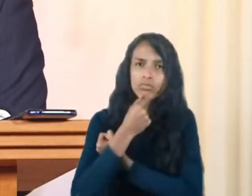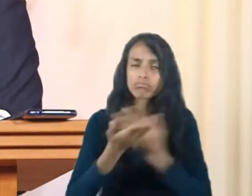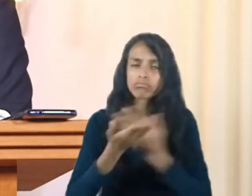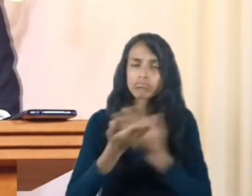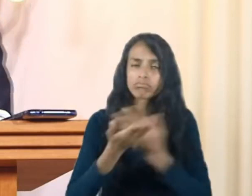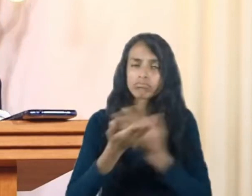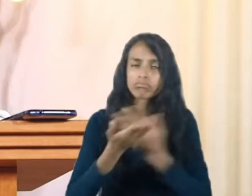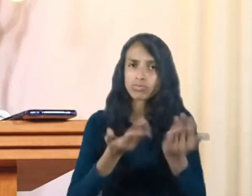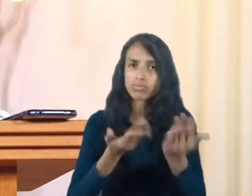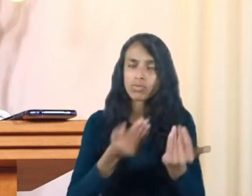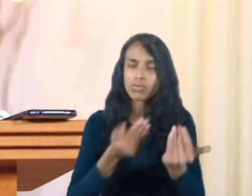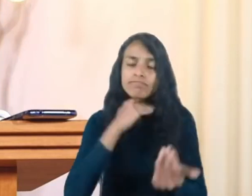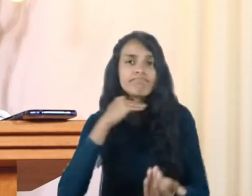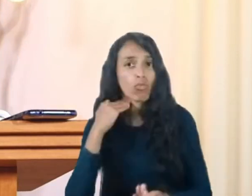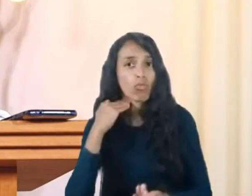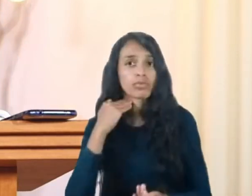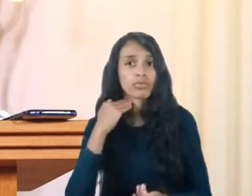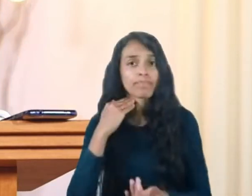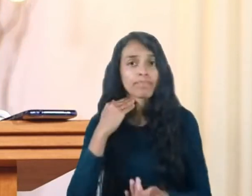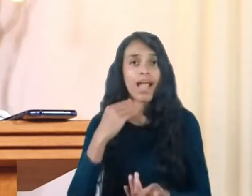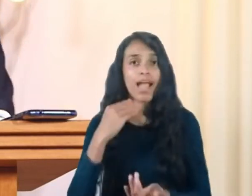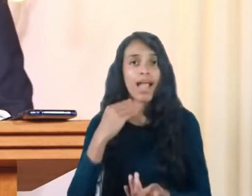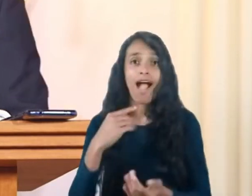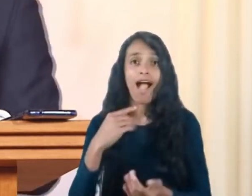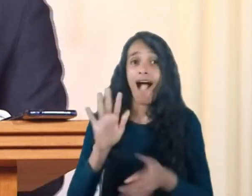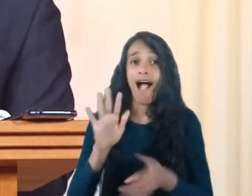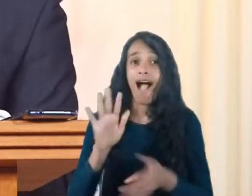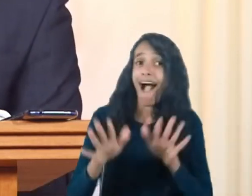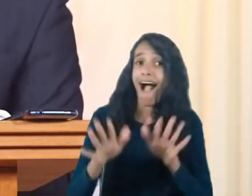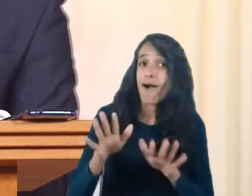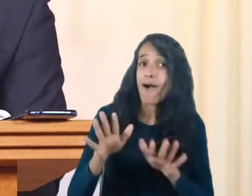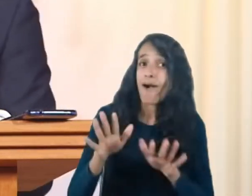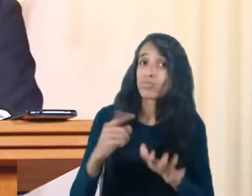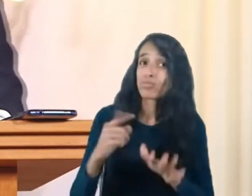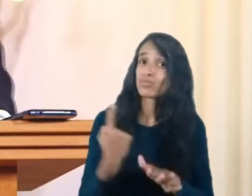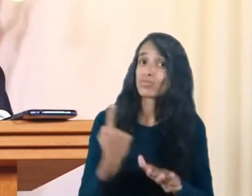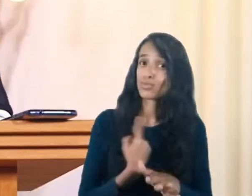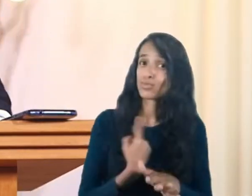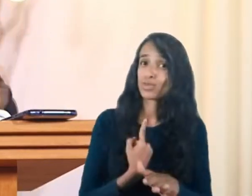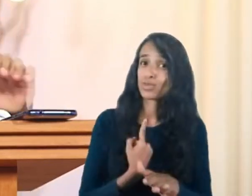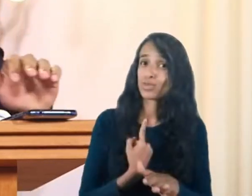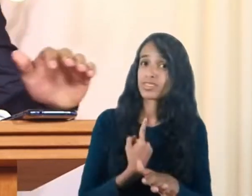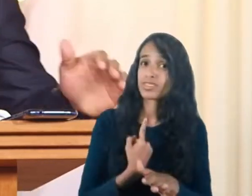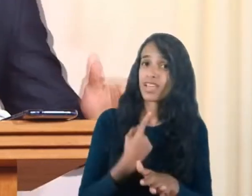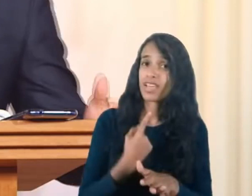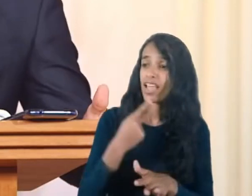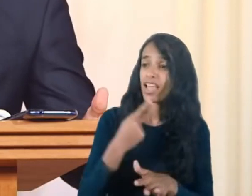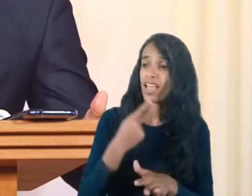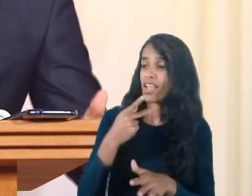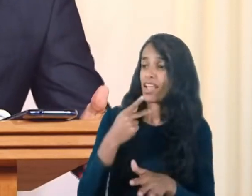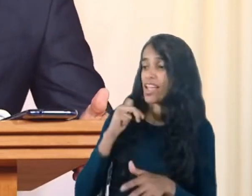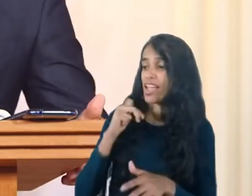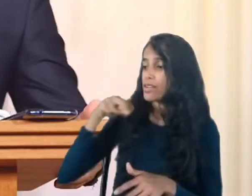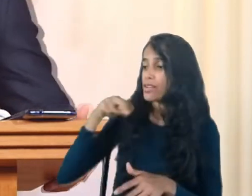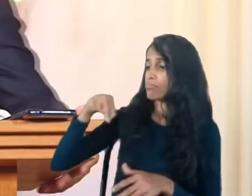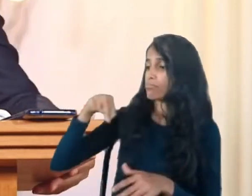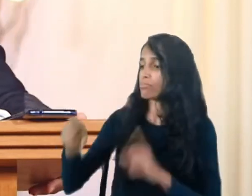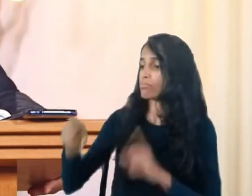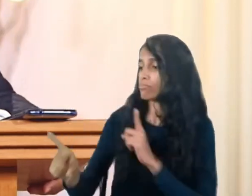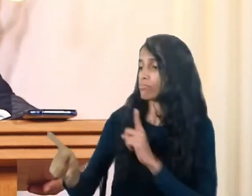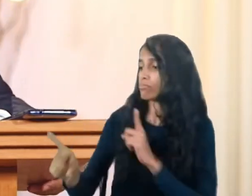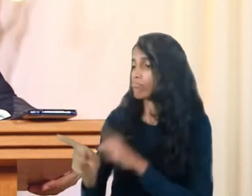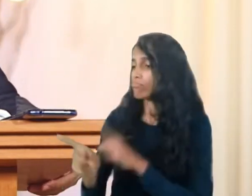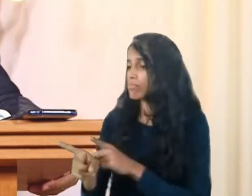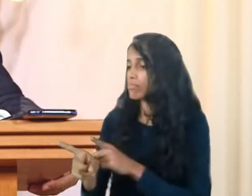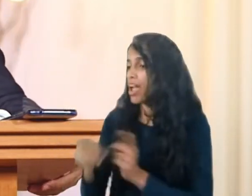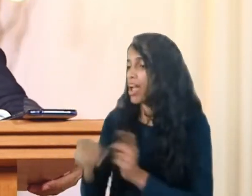Talvez se fosse um de nós descêssemos apenas para dizer é verdade, ele está morto e não tem nada que a gente possa